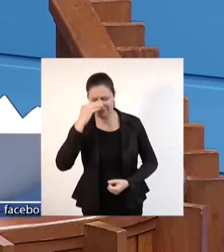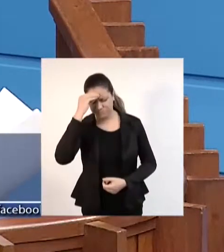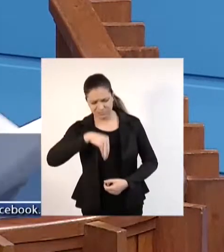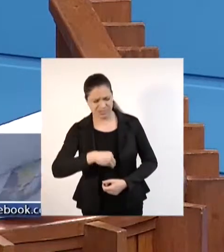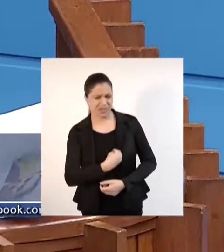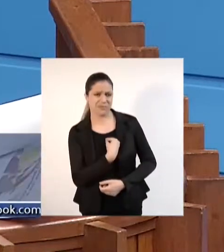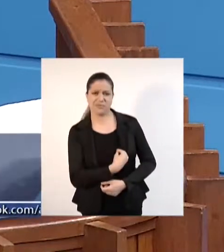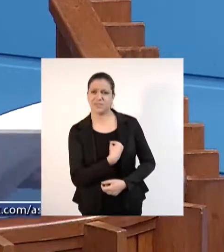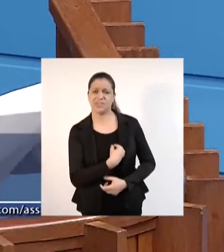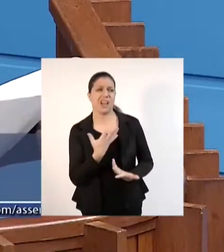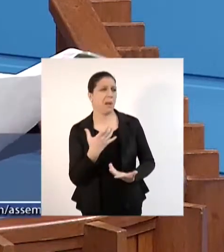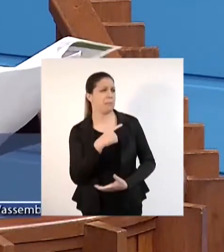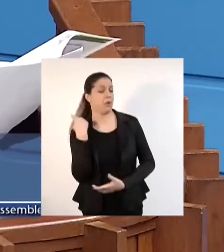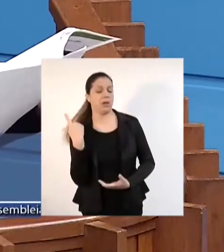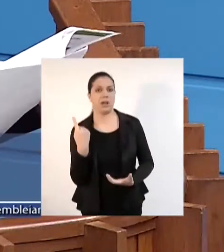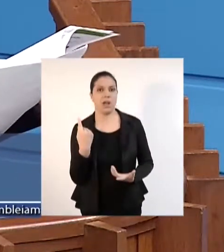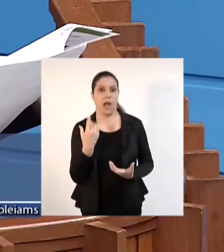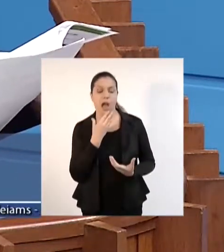amigo.